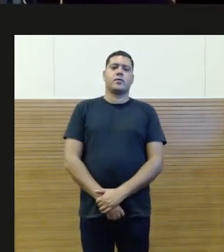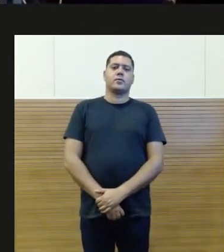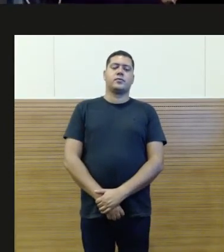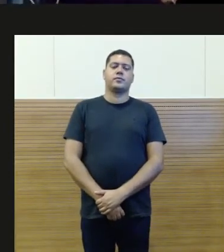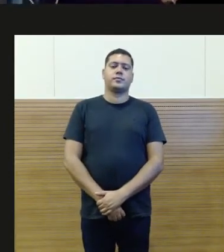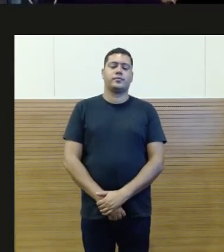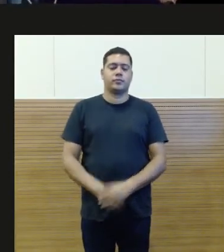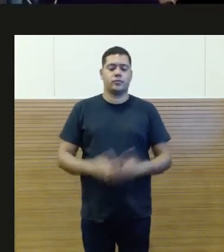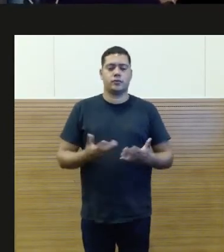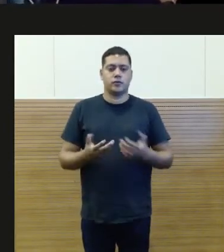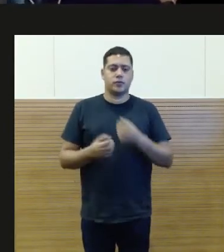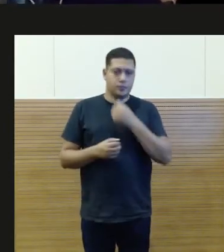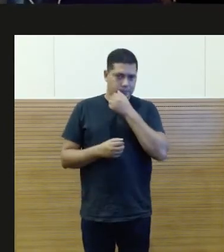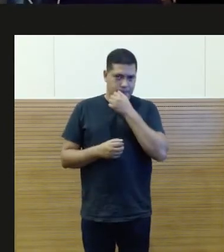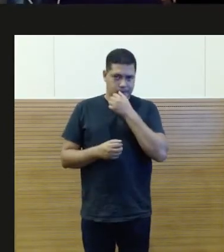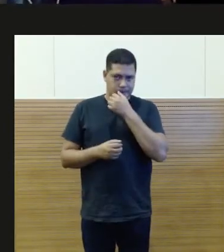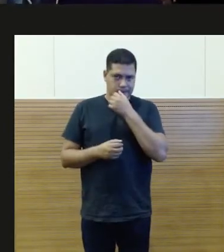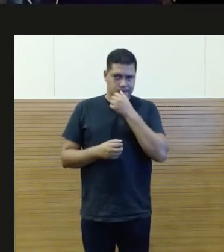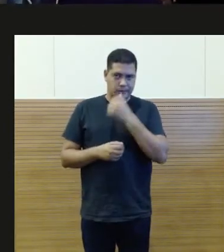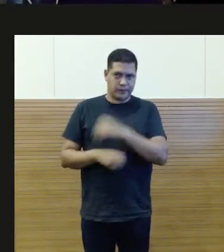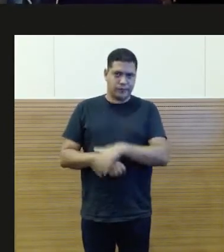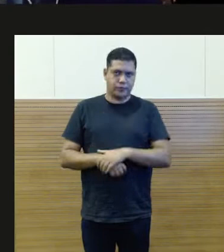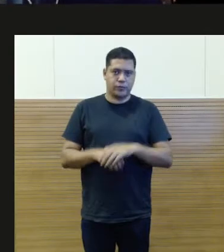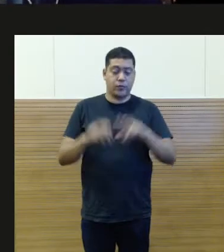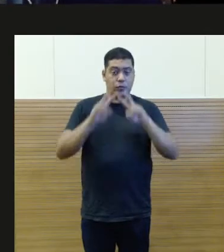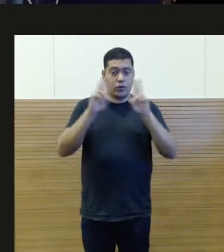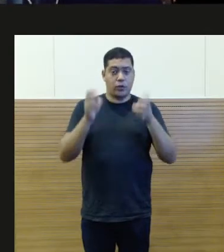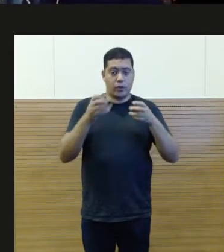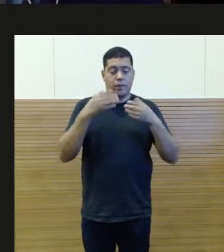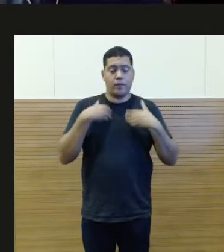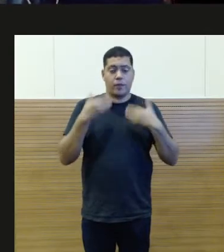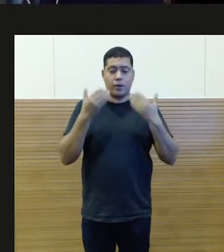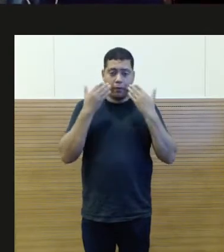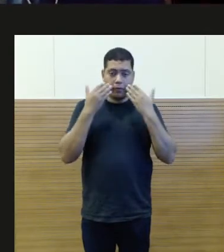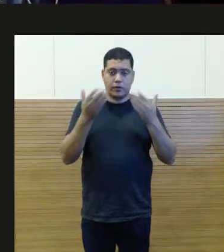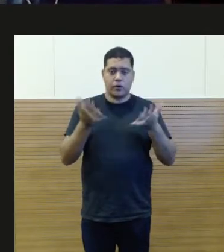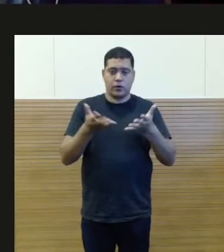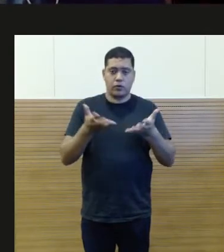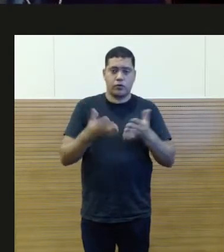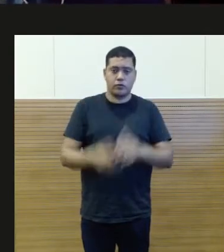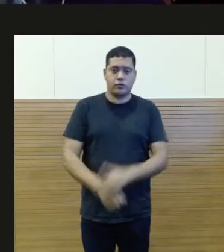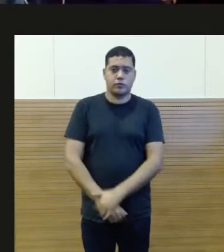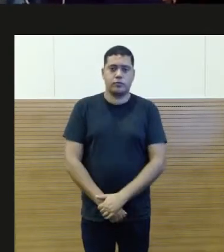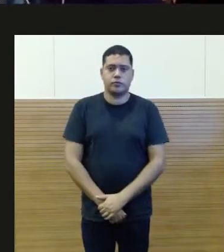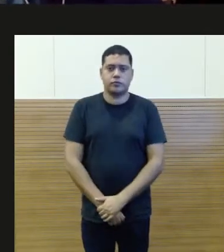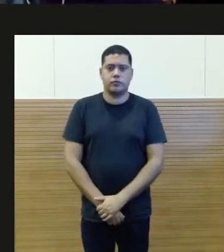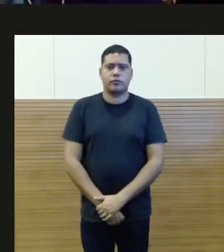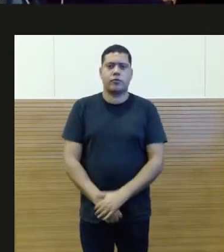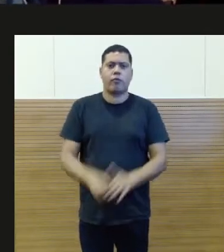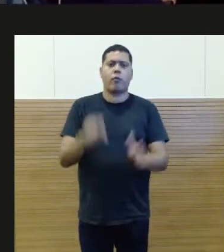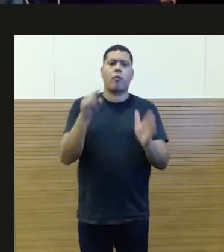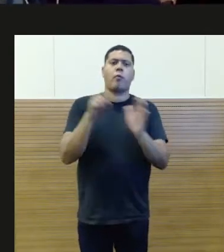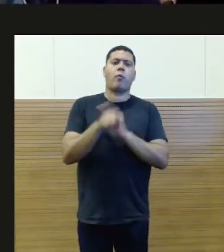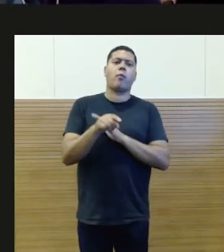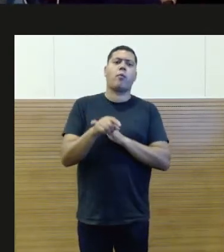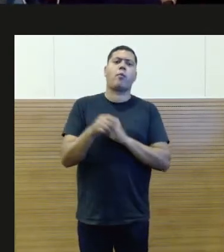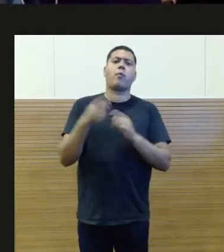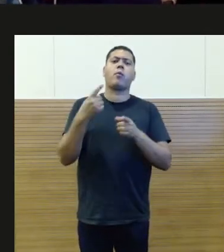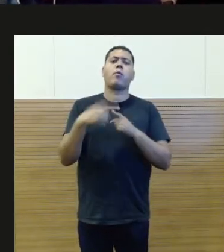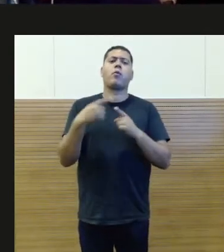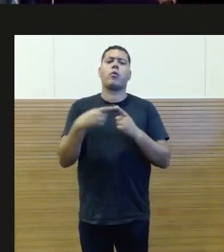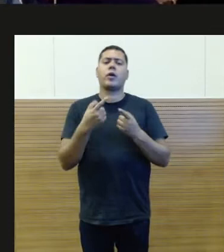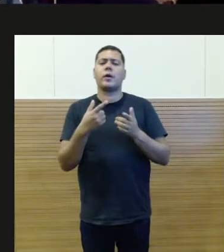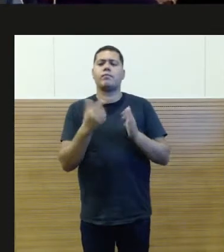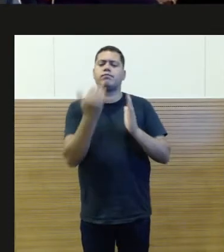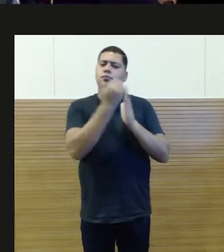Então, muito bem. O tema da minha apresentação é uma pergunta, né? Por que guias alimentares